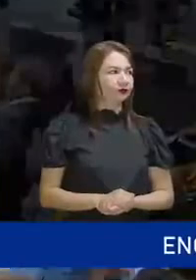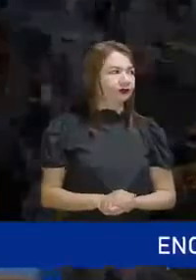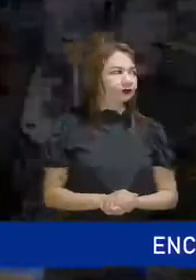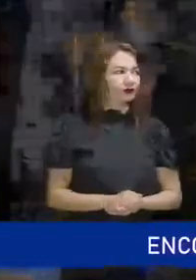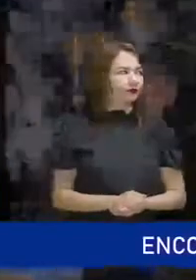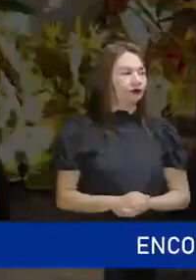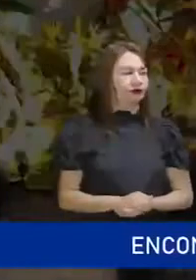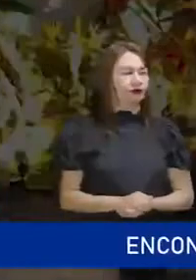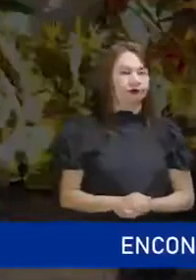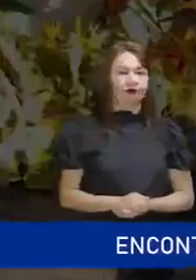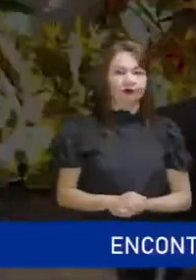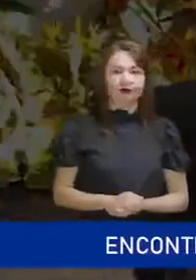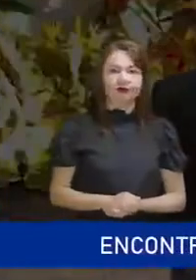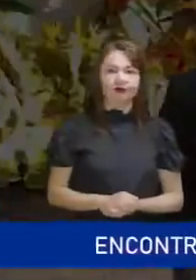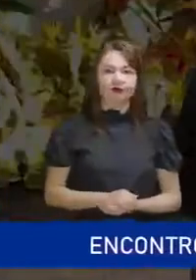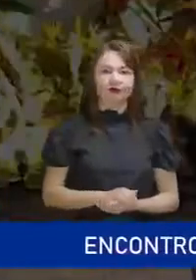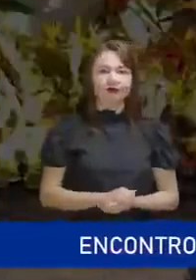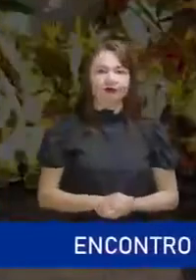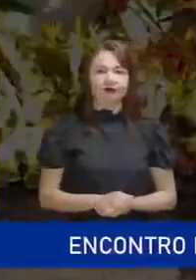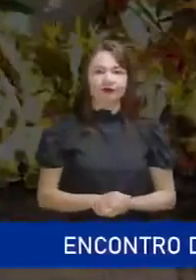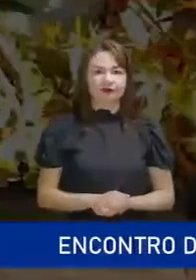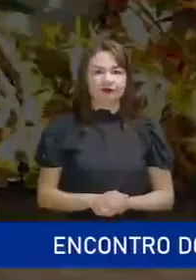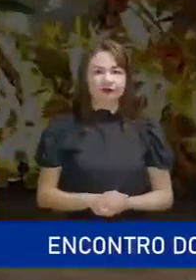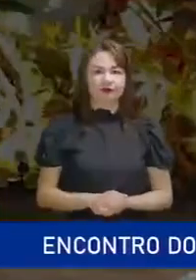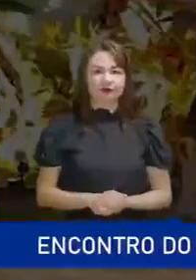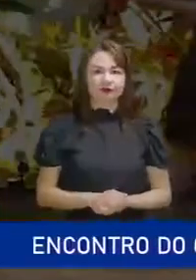Todos se dirigem à frente da mesa.